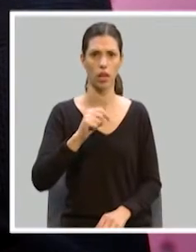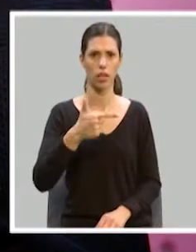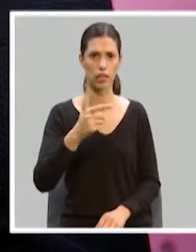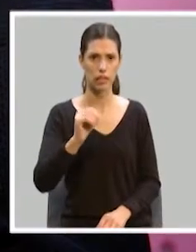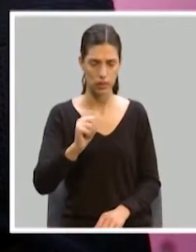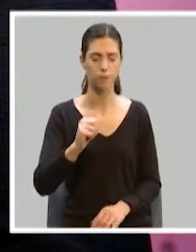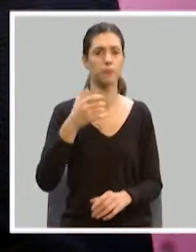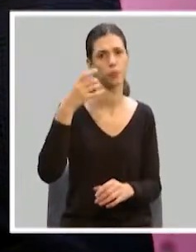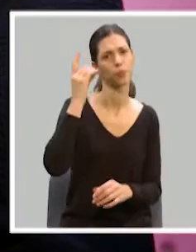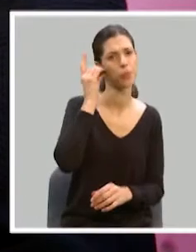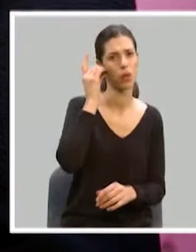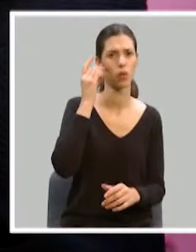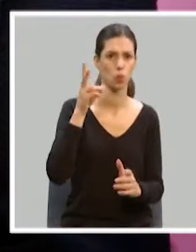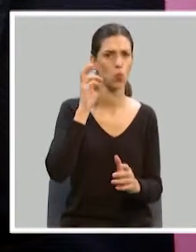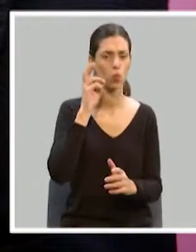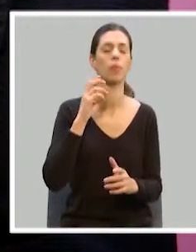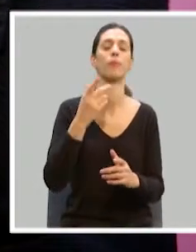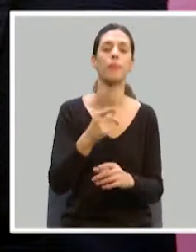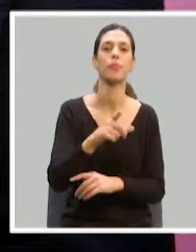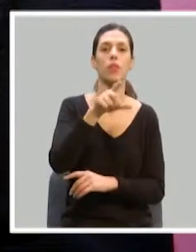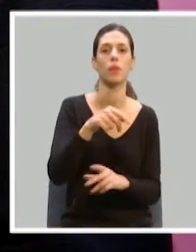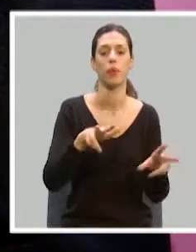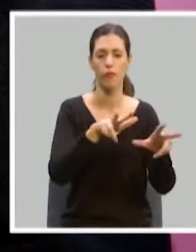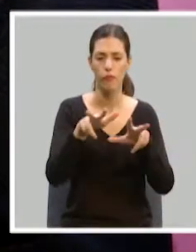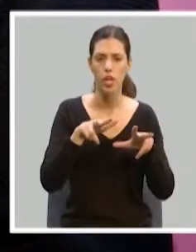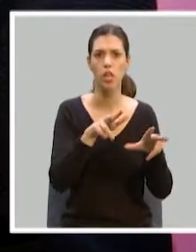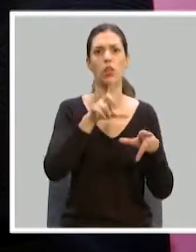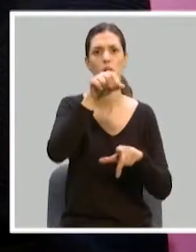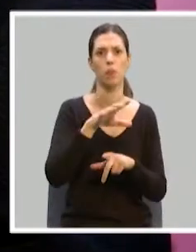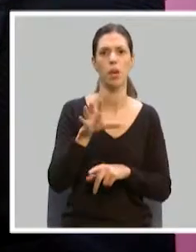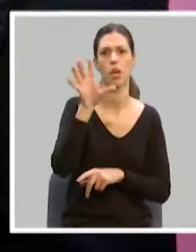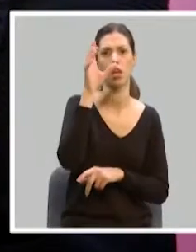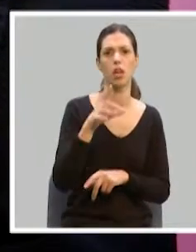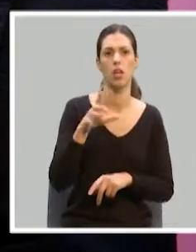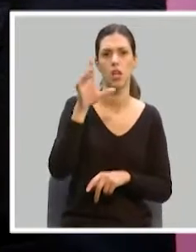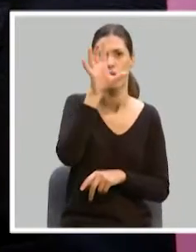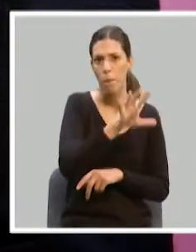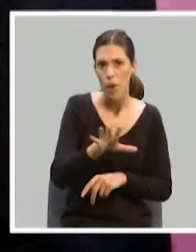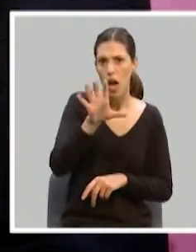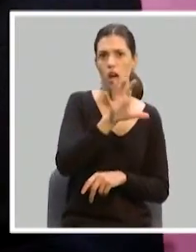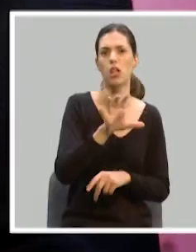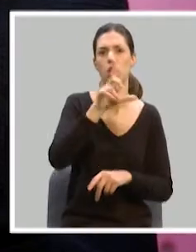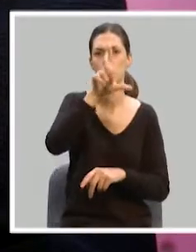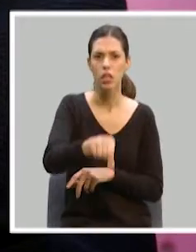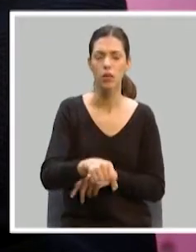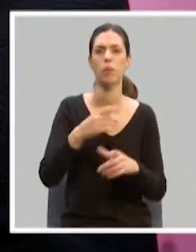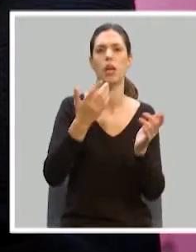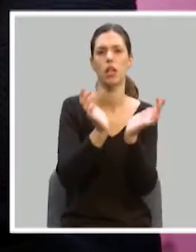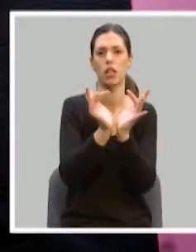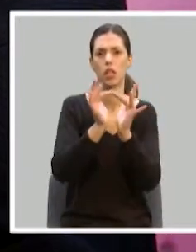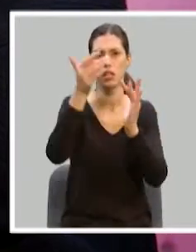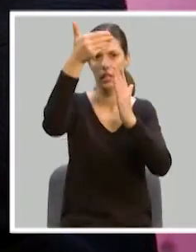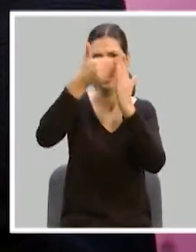via telemóvel como a complemento vídeo eu como cliente imagem a componente dos sites de